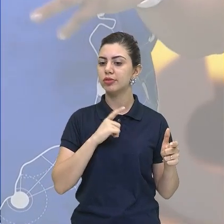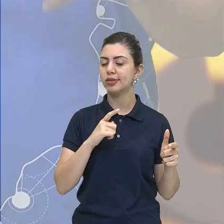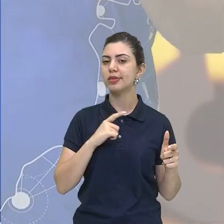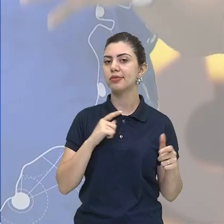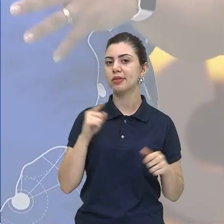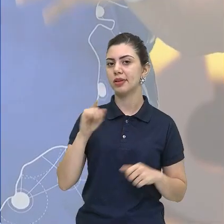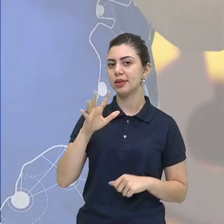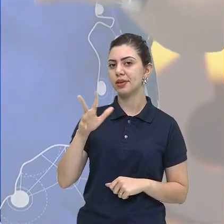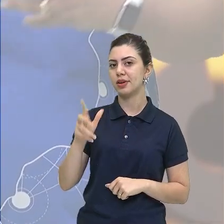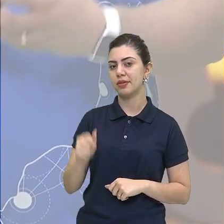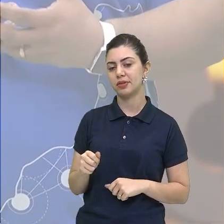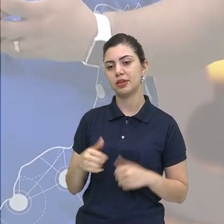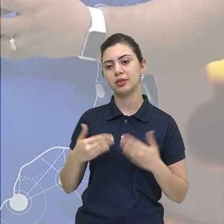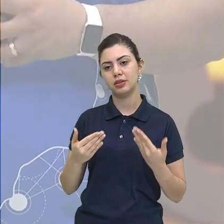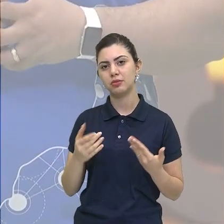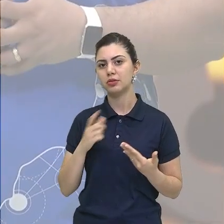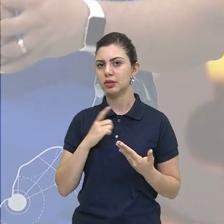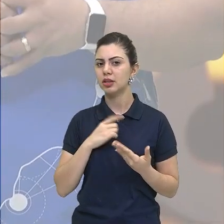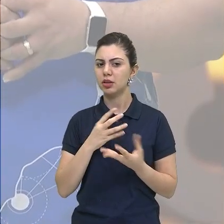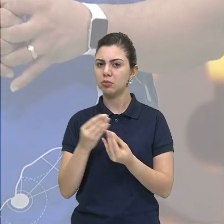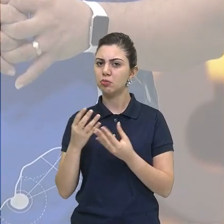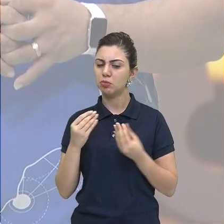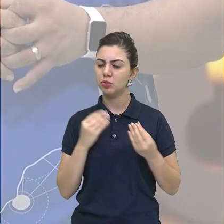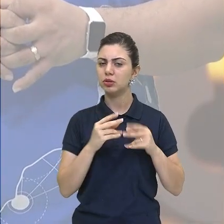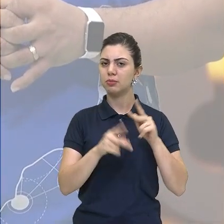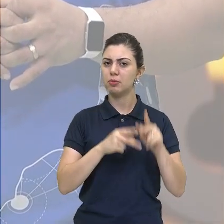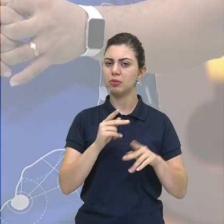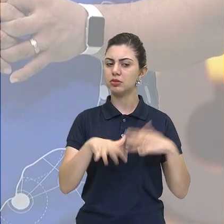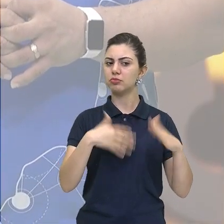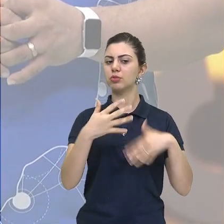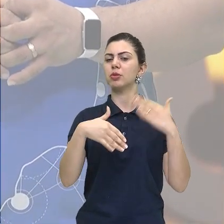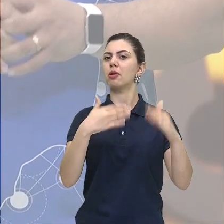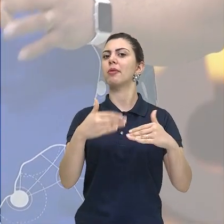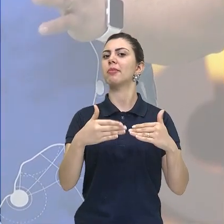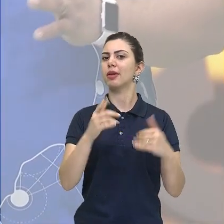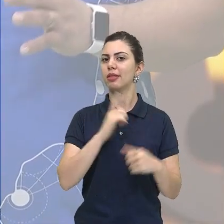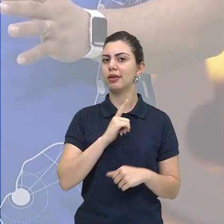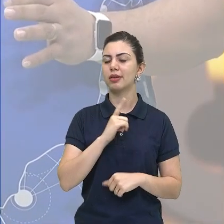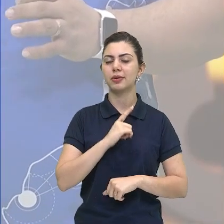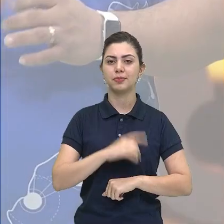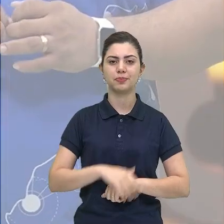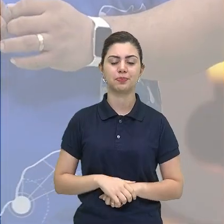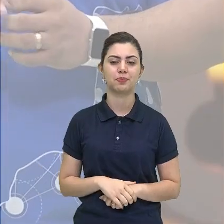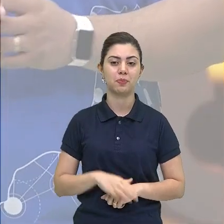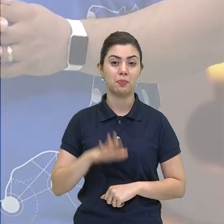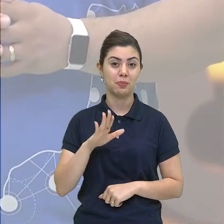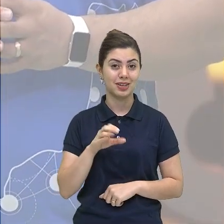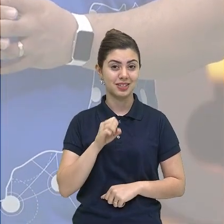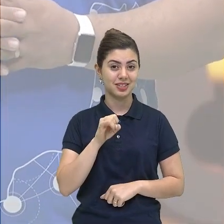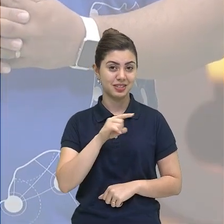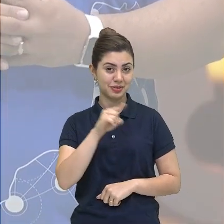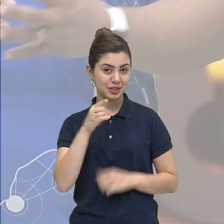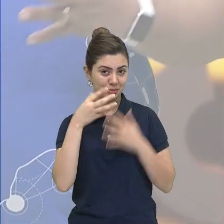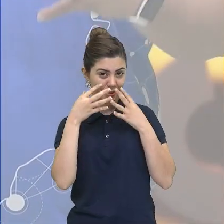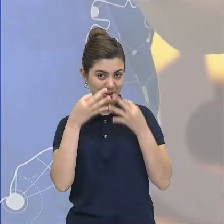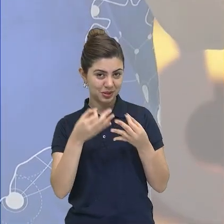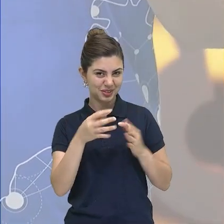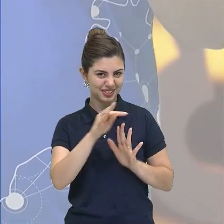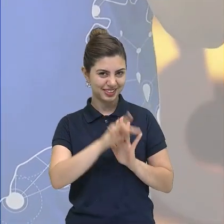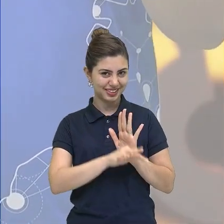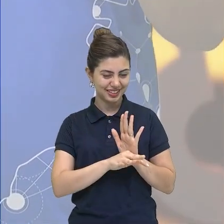africano. E existem hoje muitos povos desenvolvidos também ainda. Mas Se você prestou atenção no início do nosso texto,